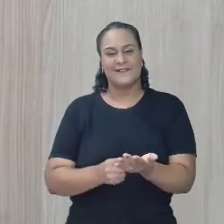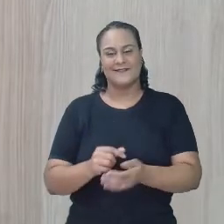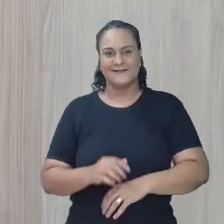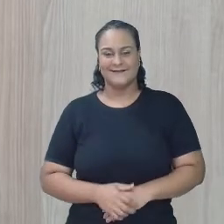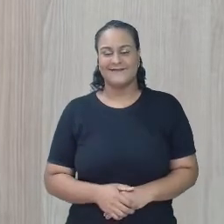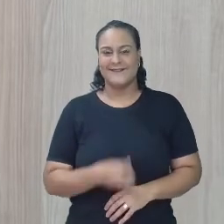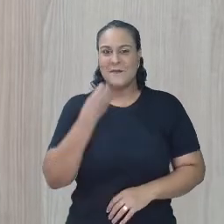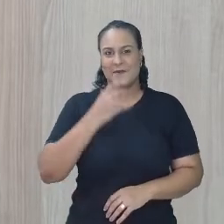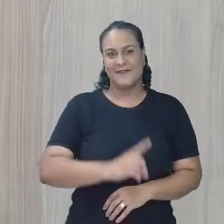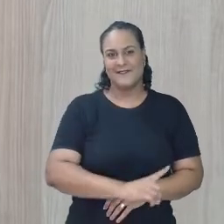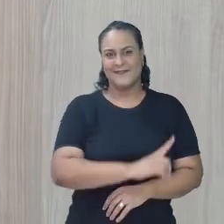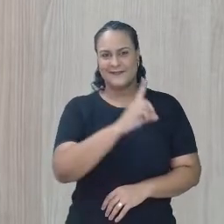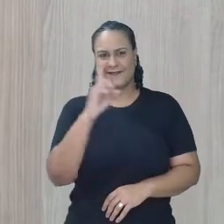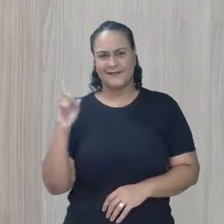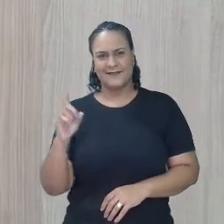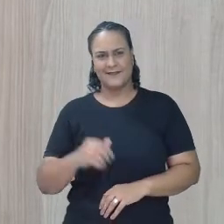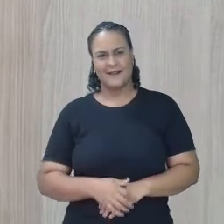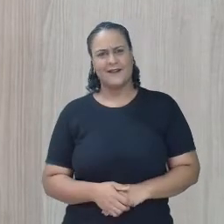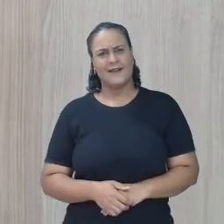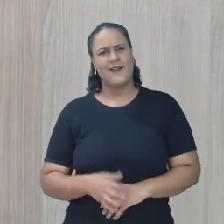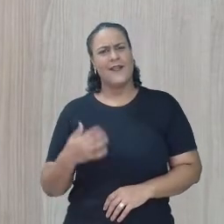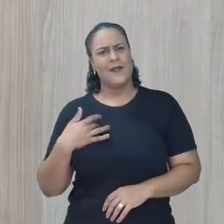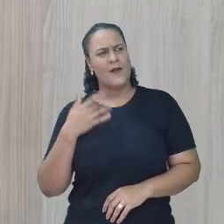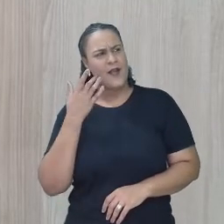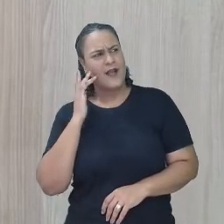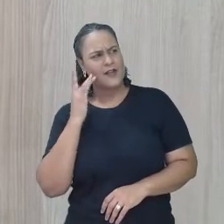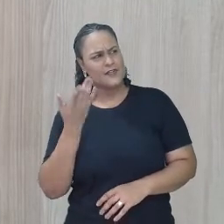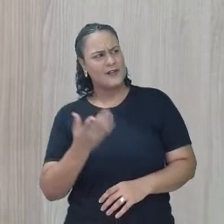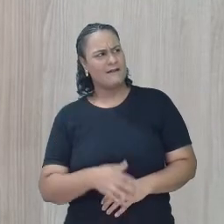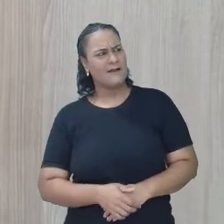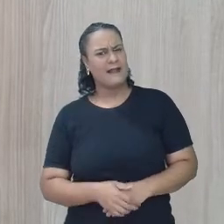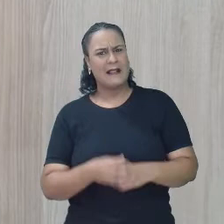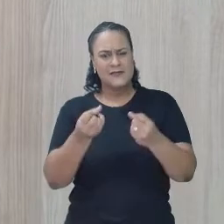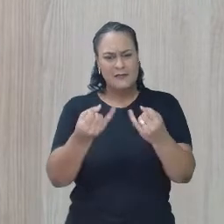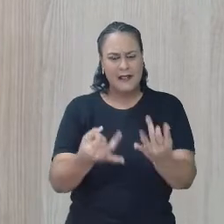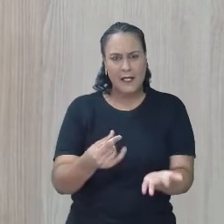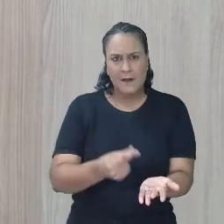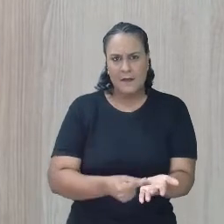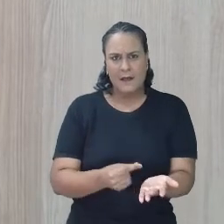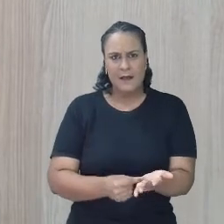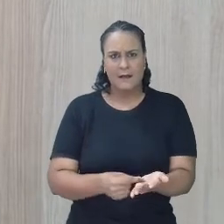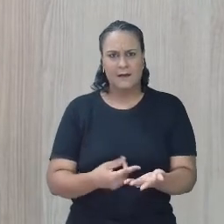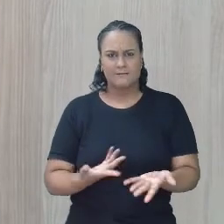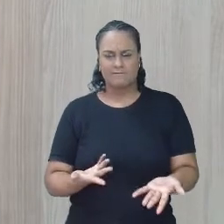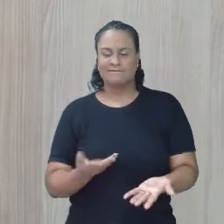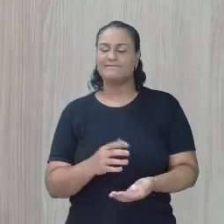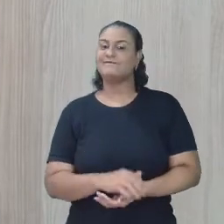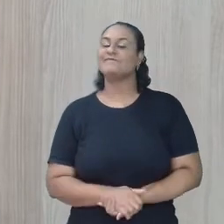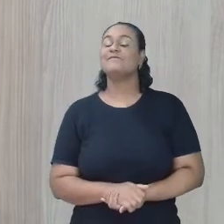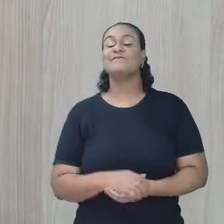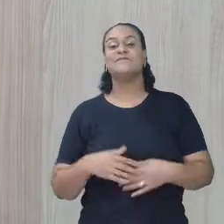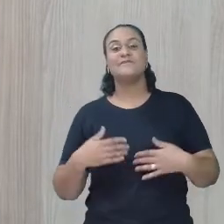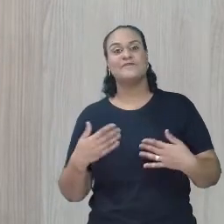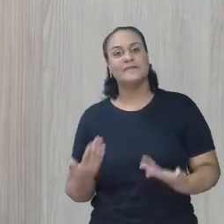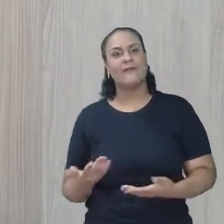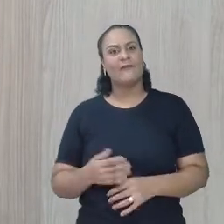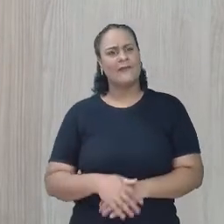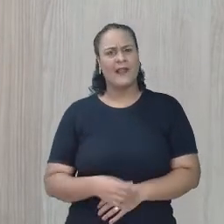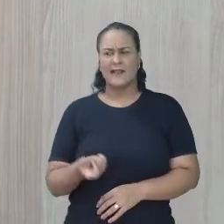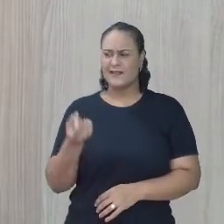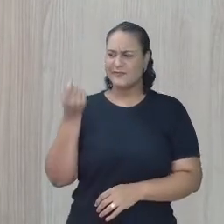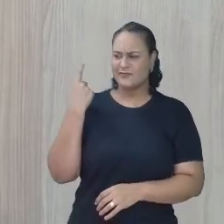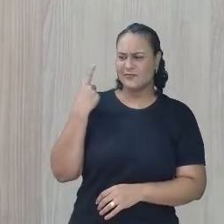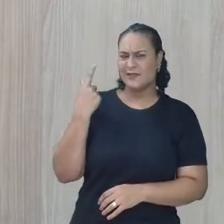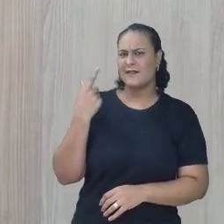dia, galerinha. Eu jurava que ela ia falar do aplicativo e não ia passar a palavra para mim. Oxe. É até estranho, né, Briana? A